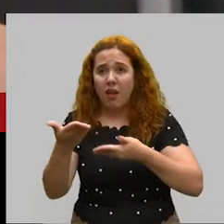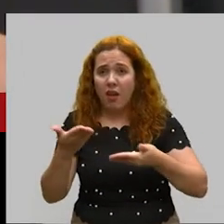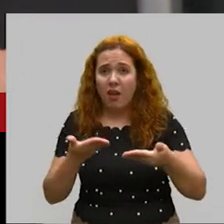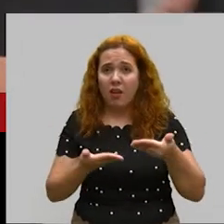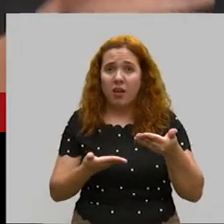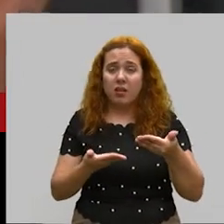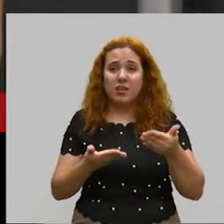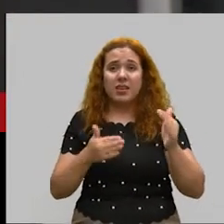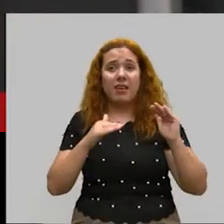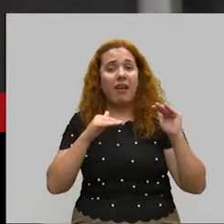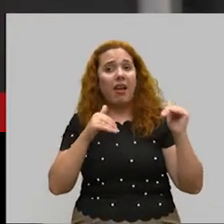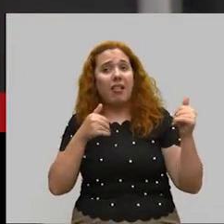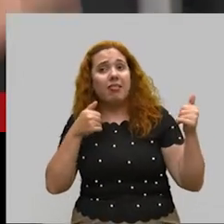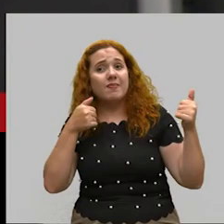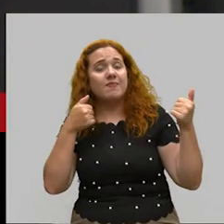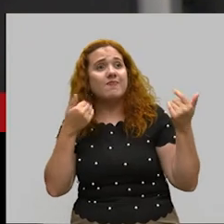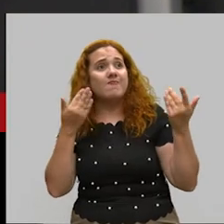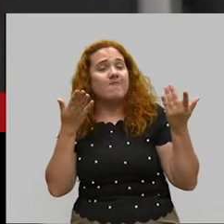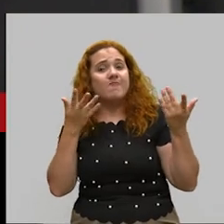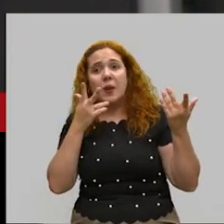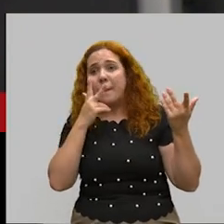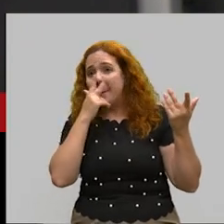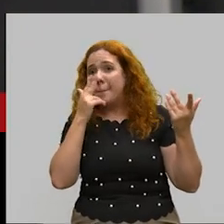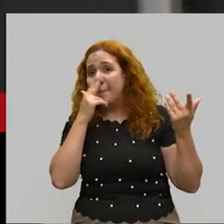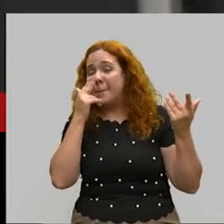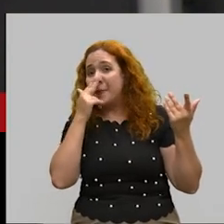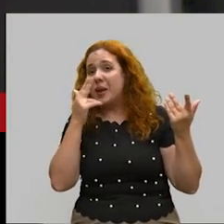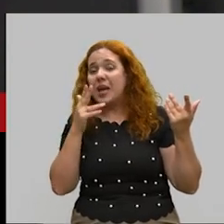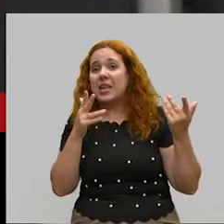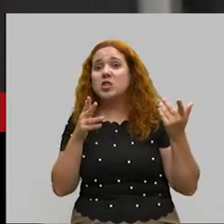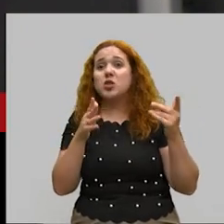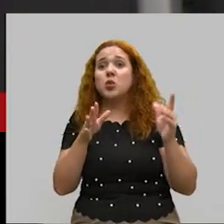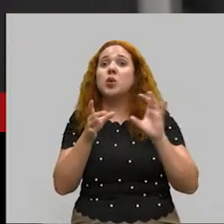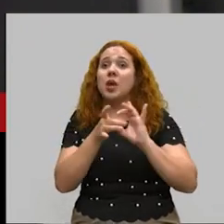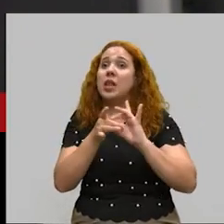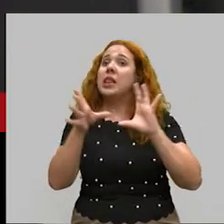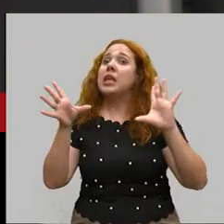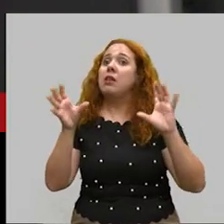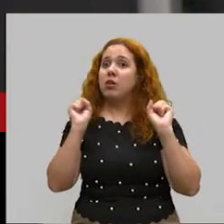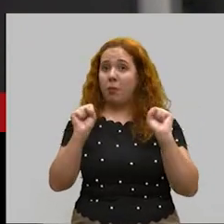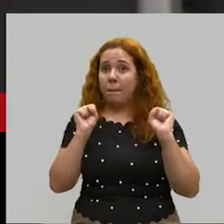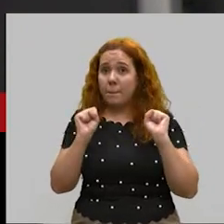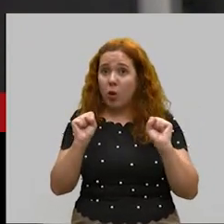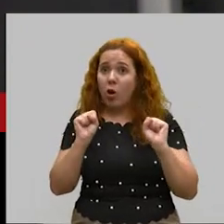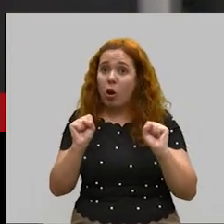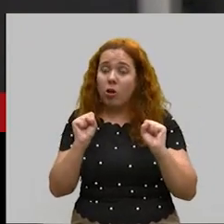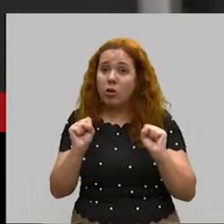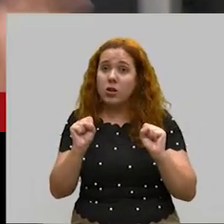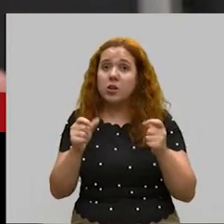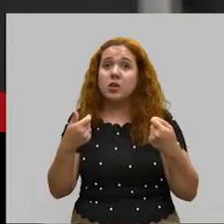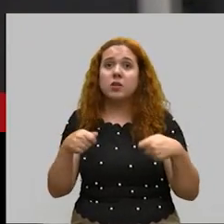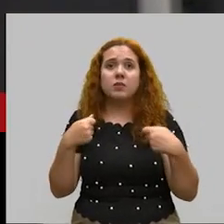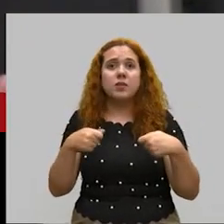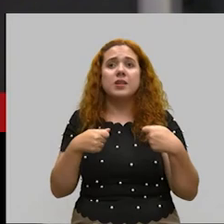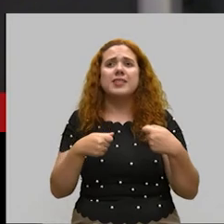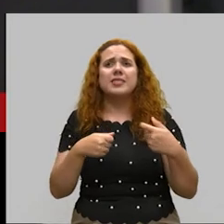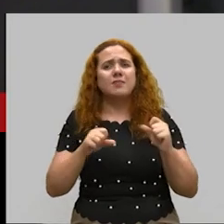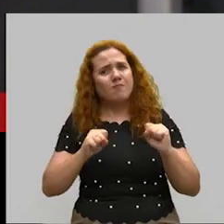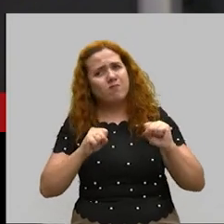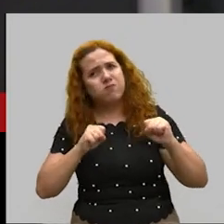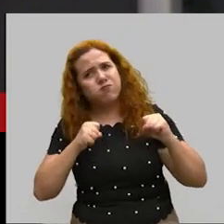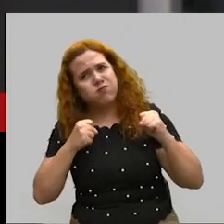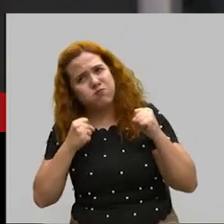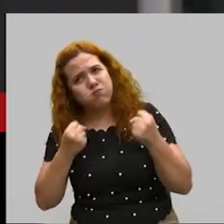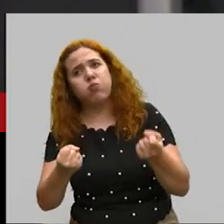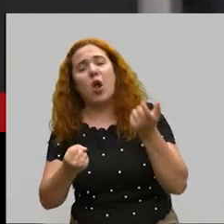extrapola o o limite do sistema de gestão a gente rebola para poder